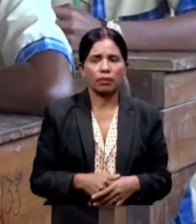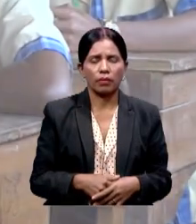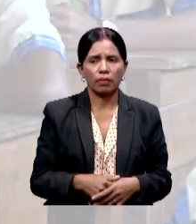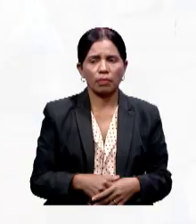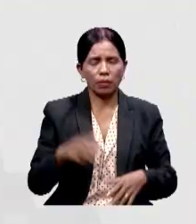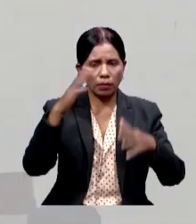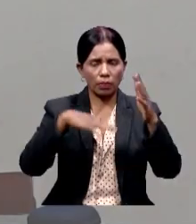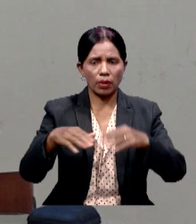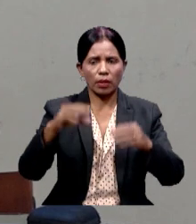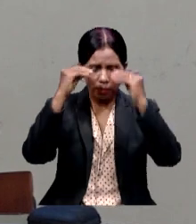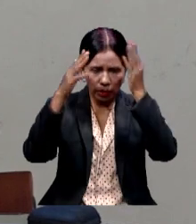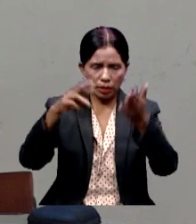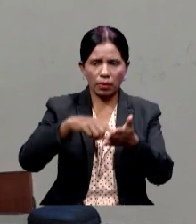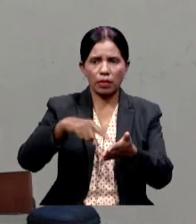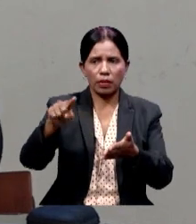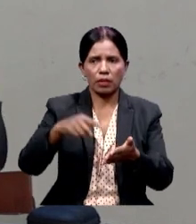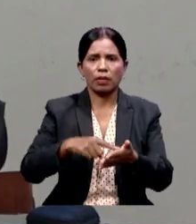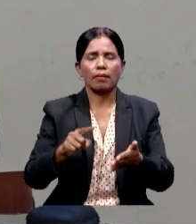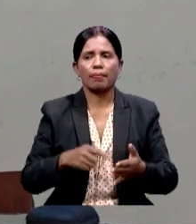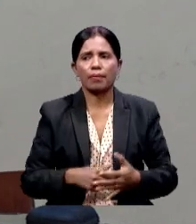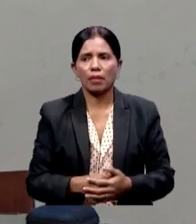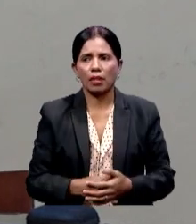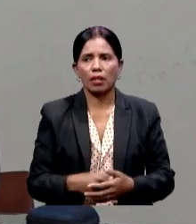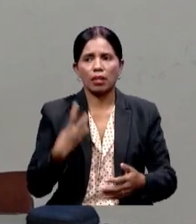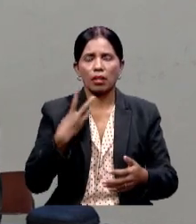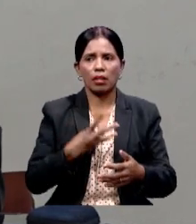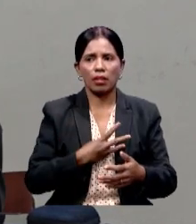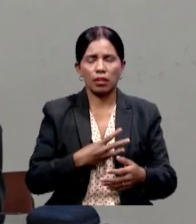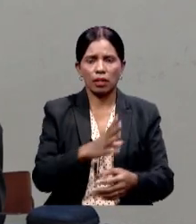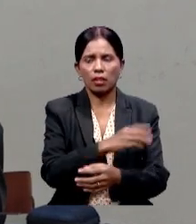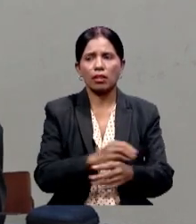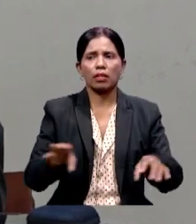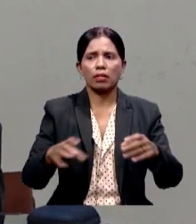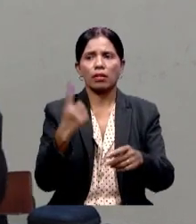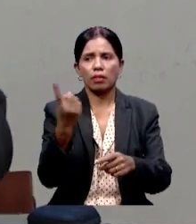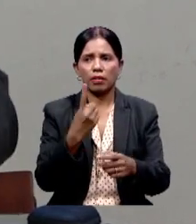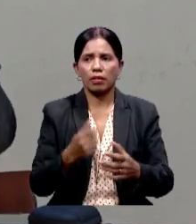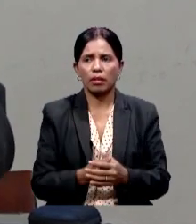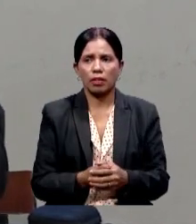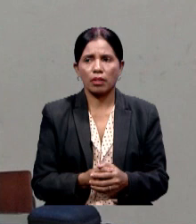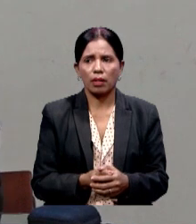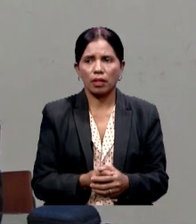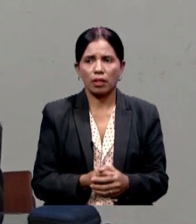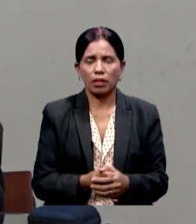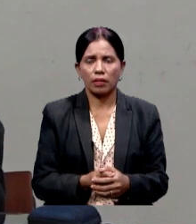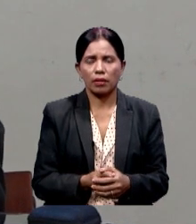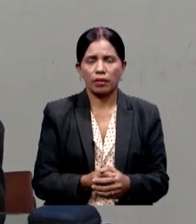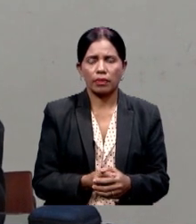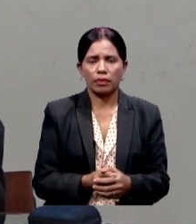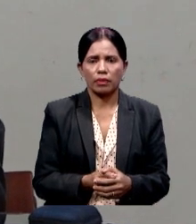ne. Ita desconfia sistema teu mas ita desconfia malu. Salatan ida manual.